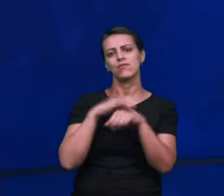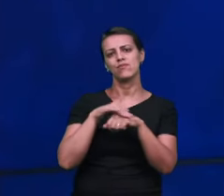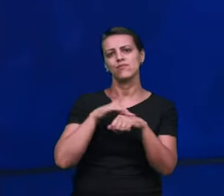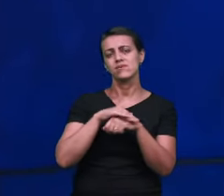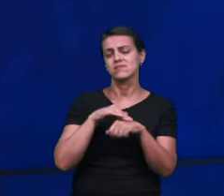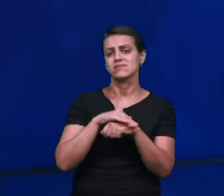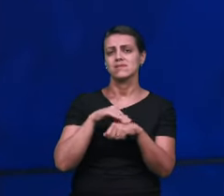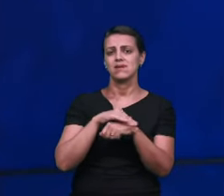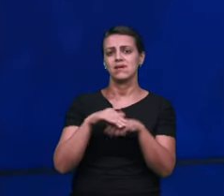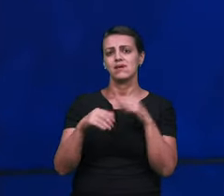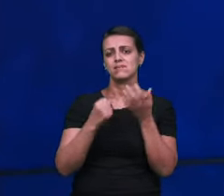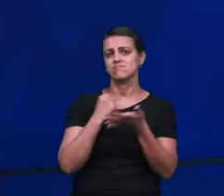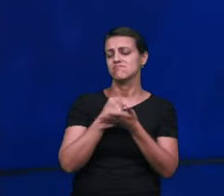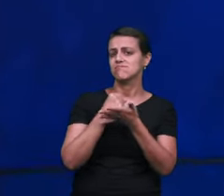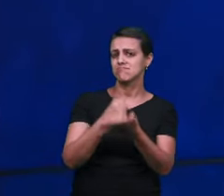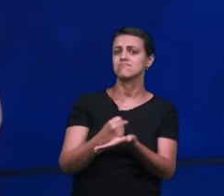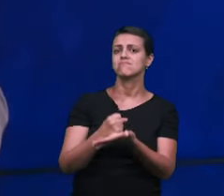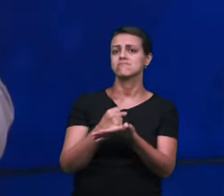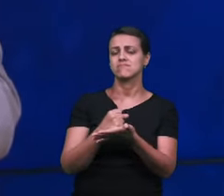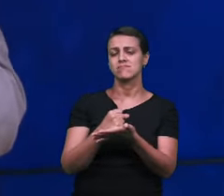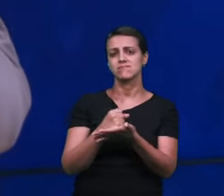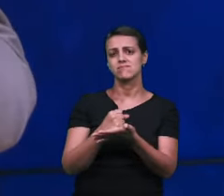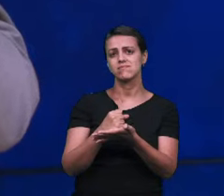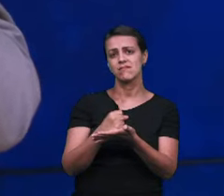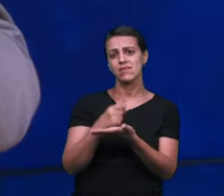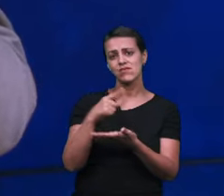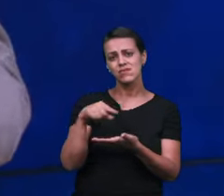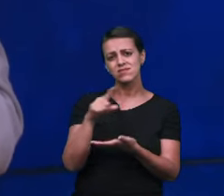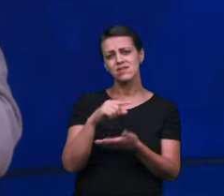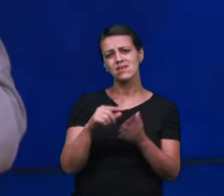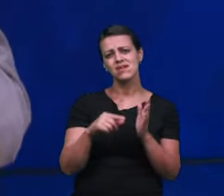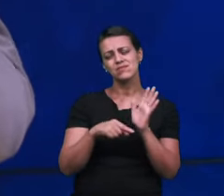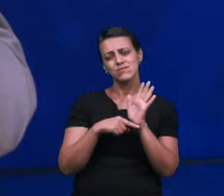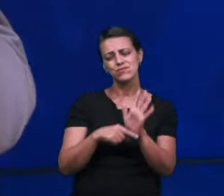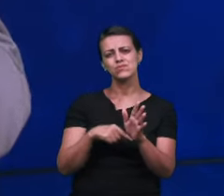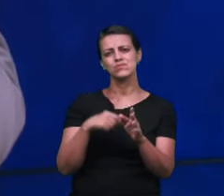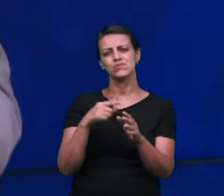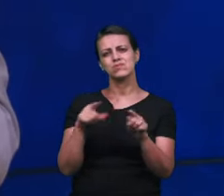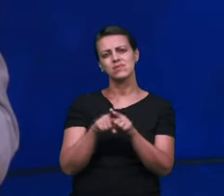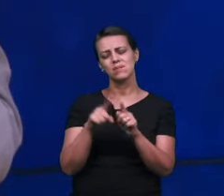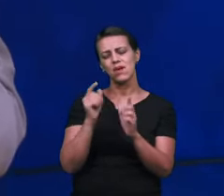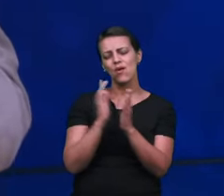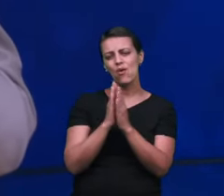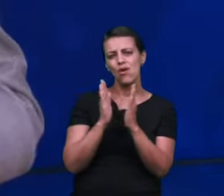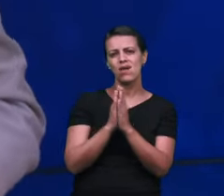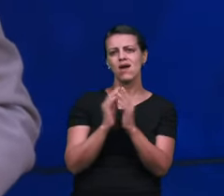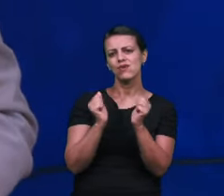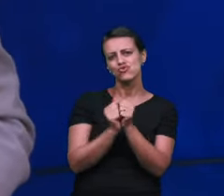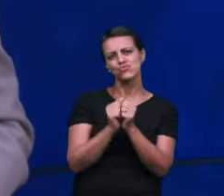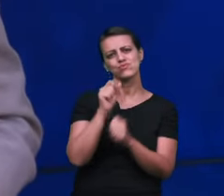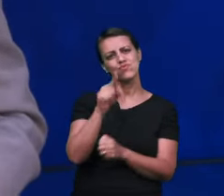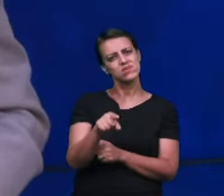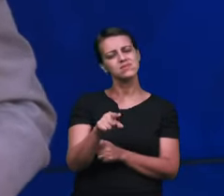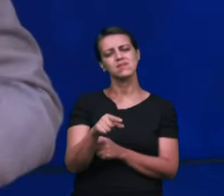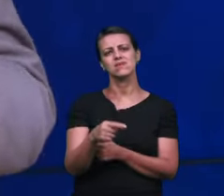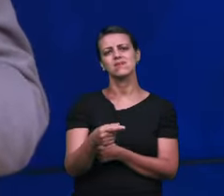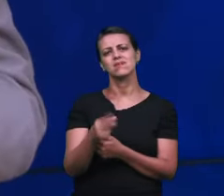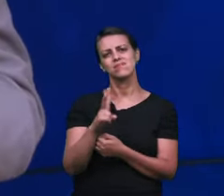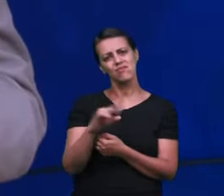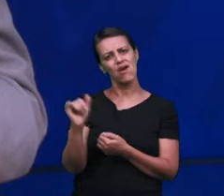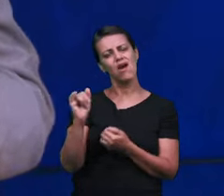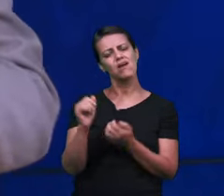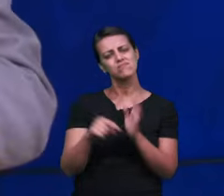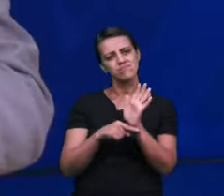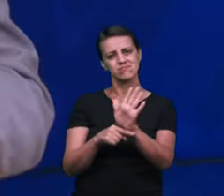para transmitir uma palavra da parte do Senhor para você, um texto bíblico, vai orar por você para que Deus o abençoe. Se você